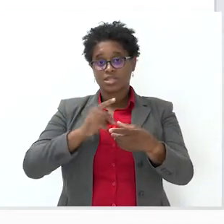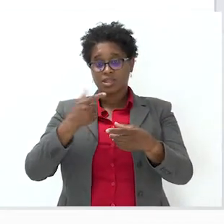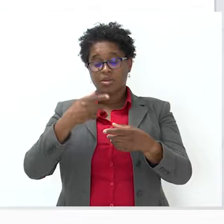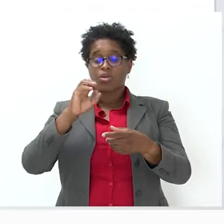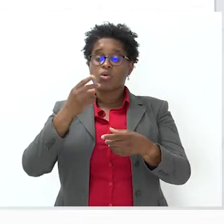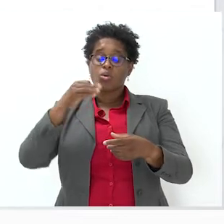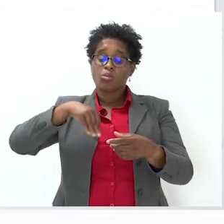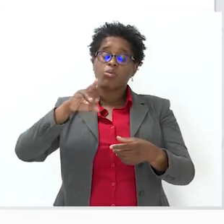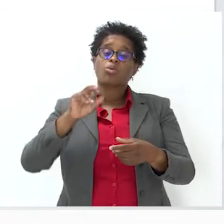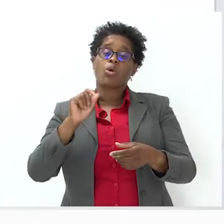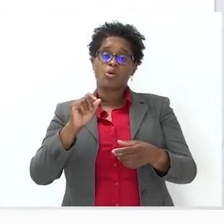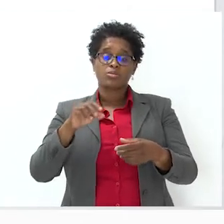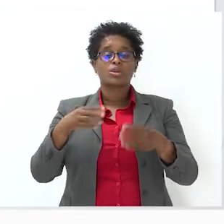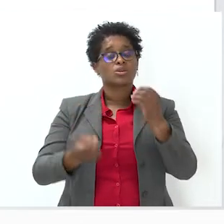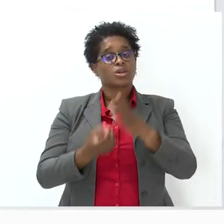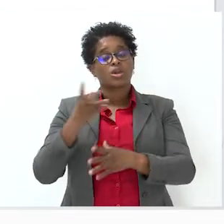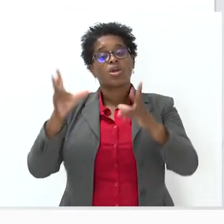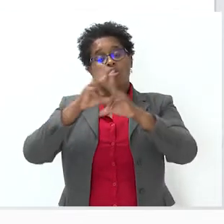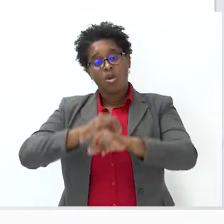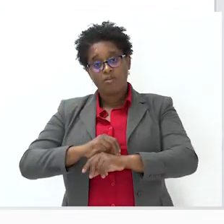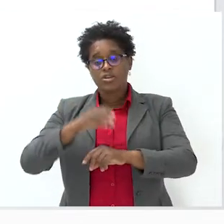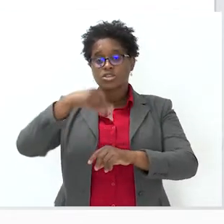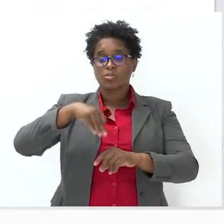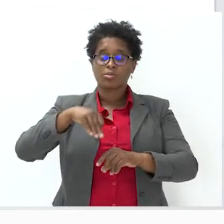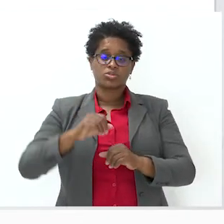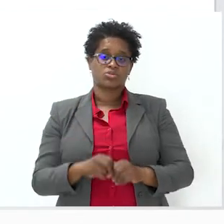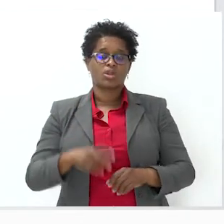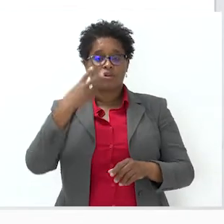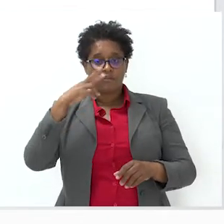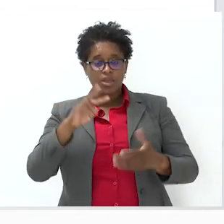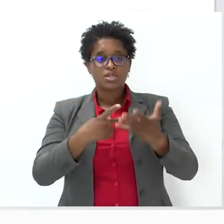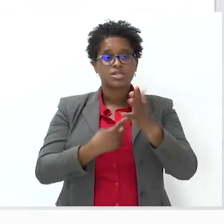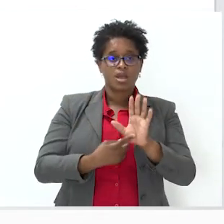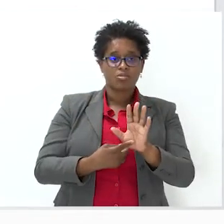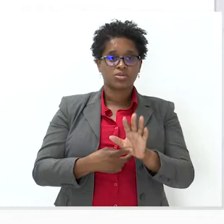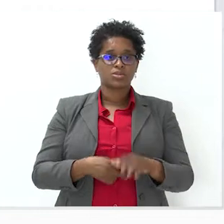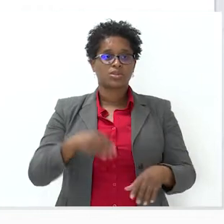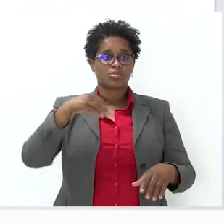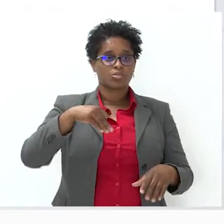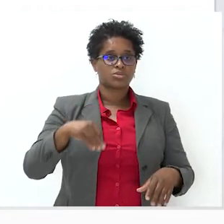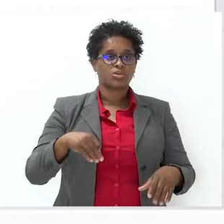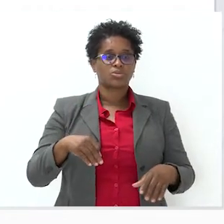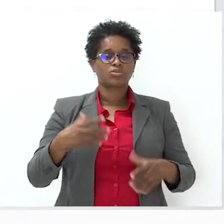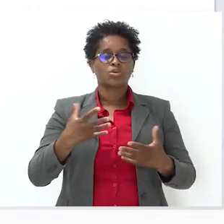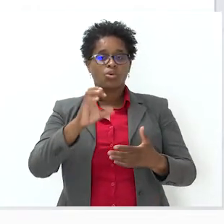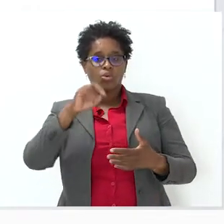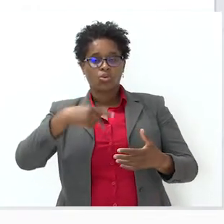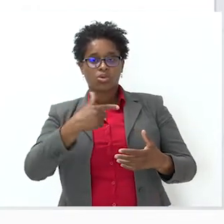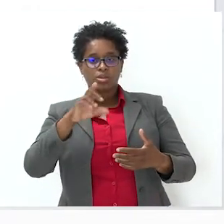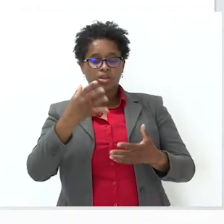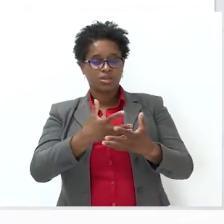dando origem a novas preposições. Então, vamos ver exemplos de preposições contraídas